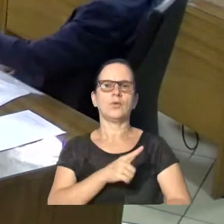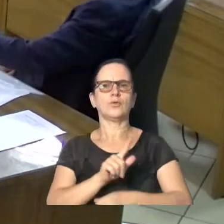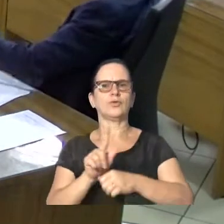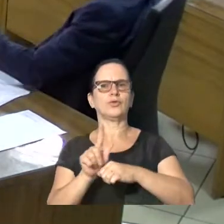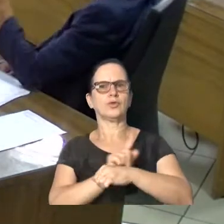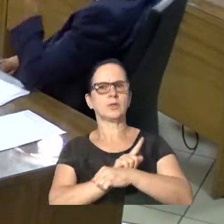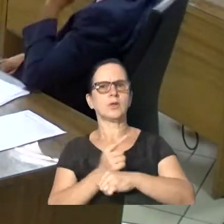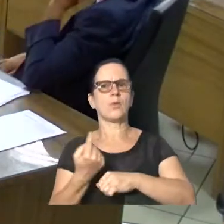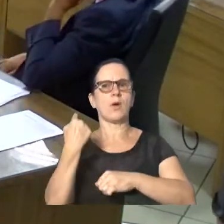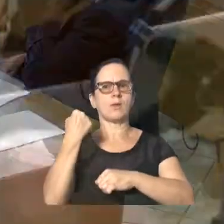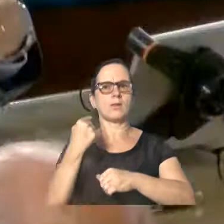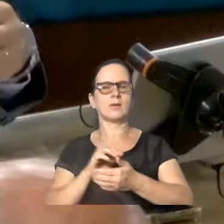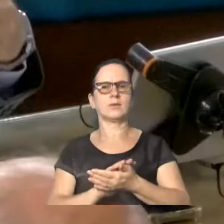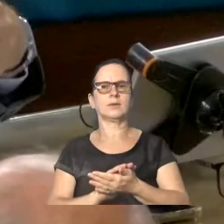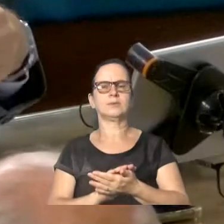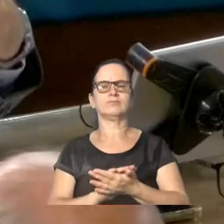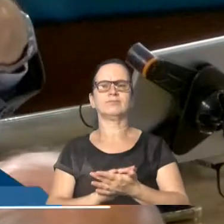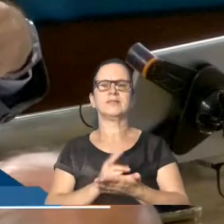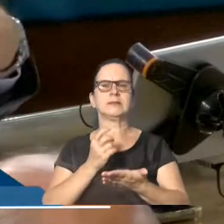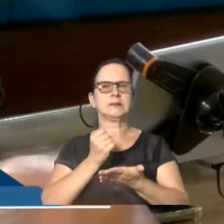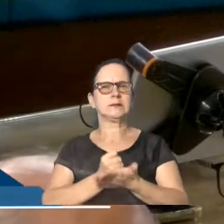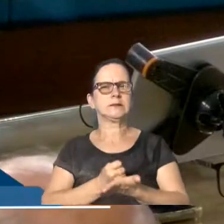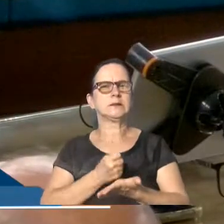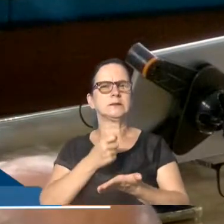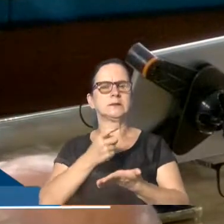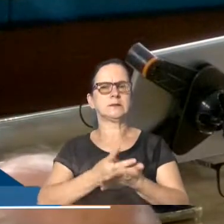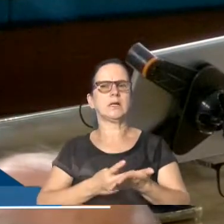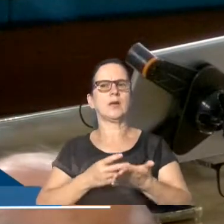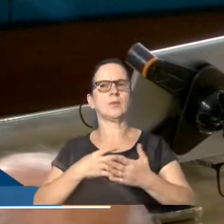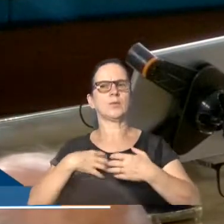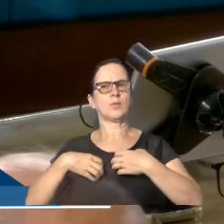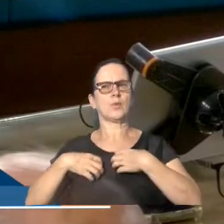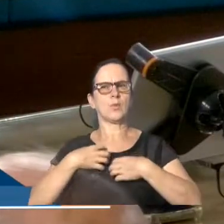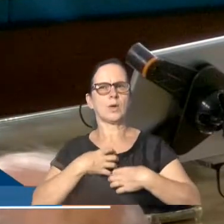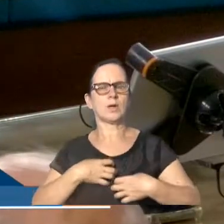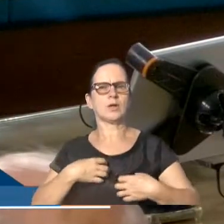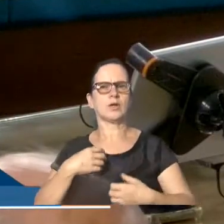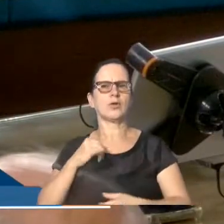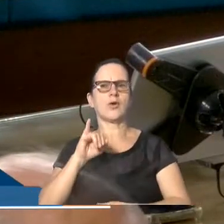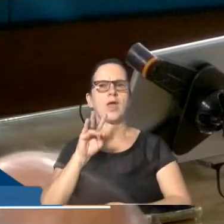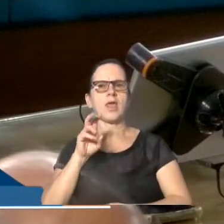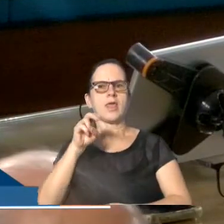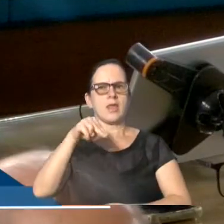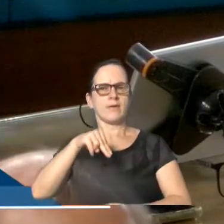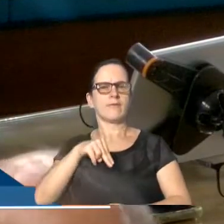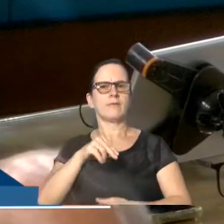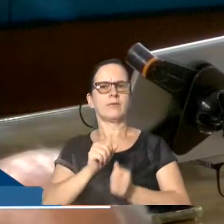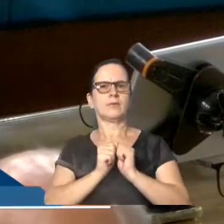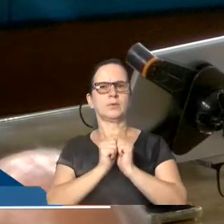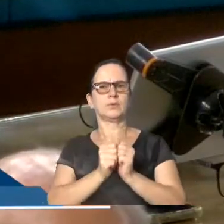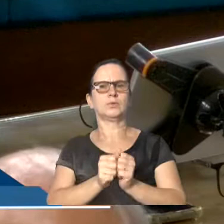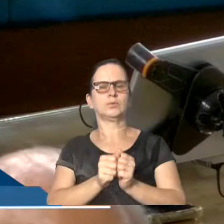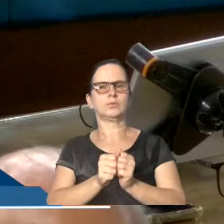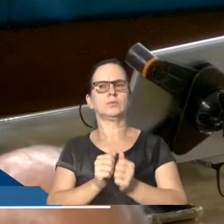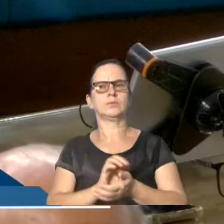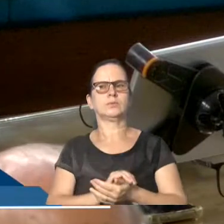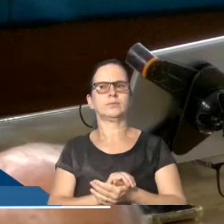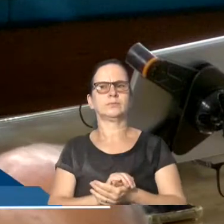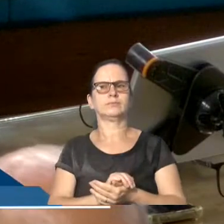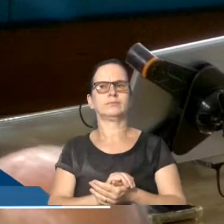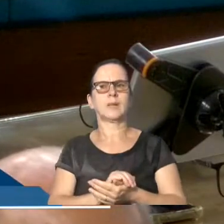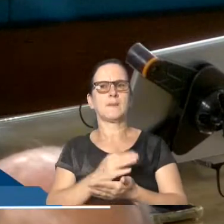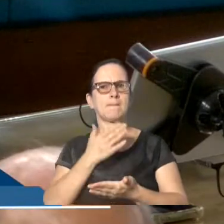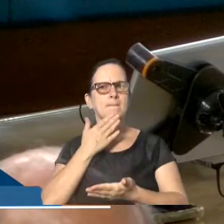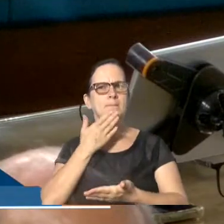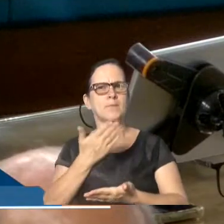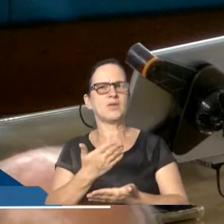anterior, cansamos de ver a agonia do ex-vereador Ivan Delbrando, hoje vice-prefeito, com esse pleito. Ou seja, é uma